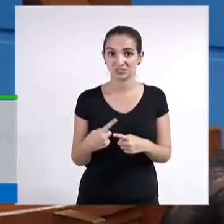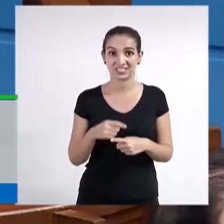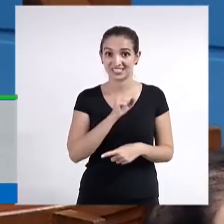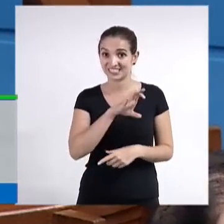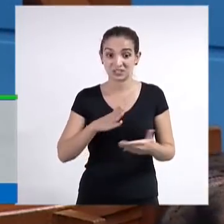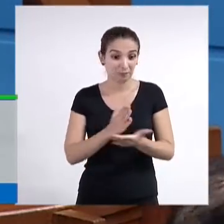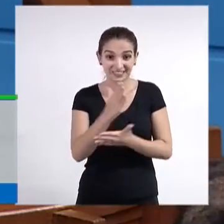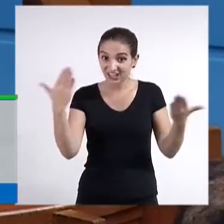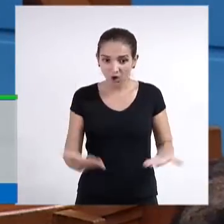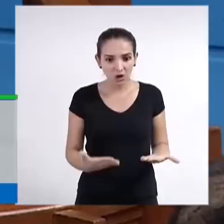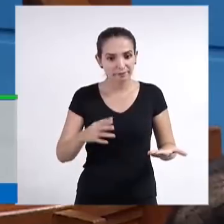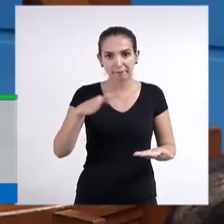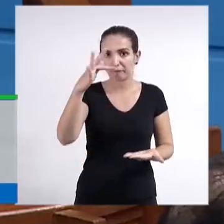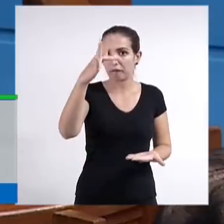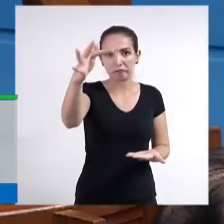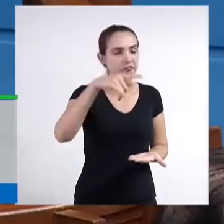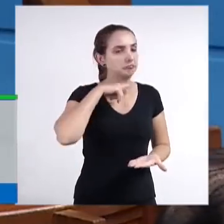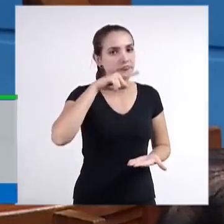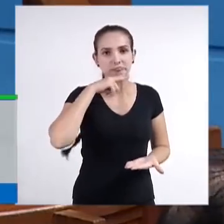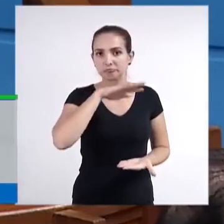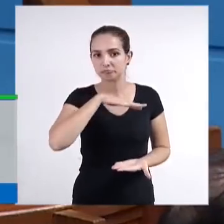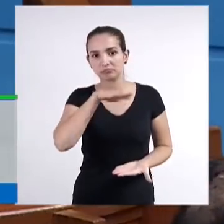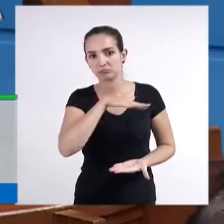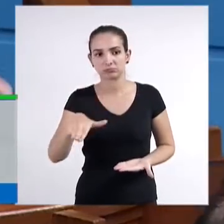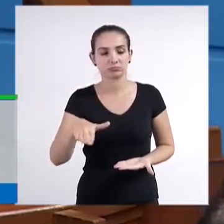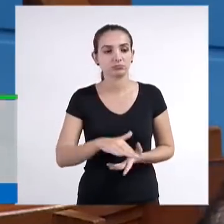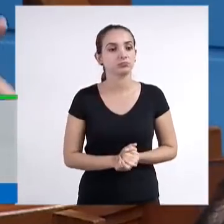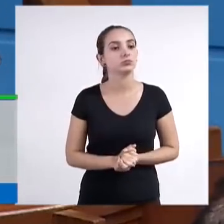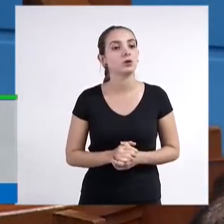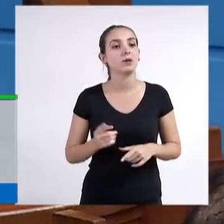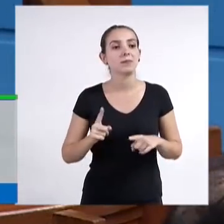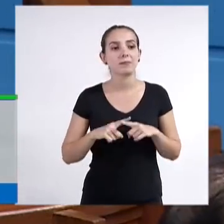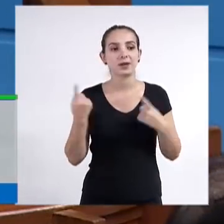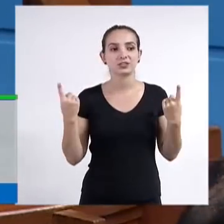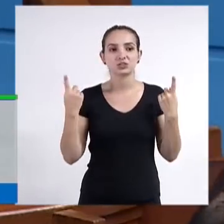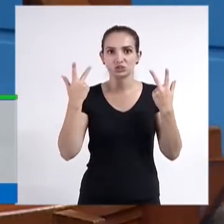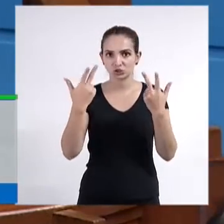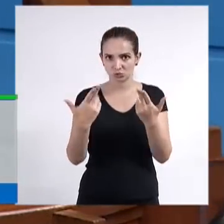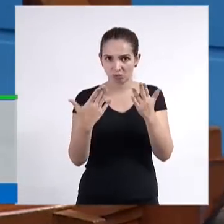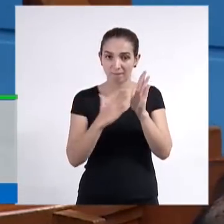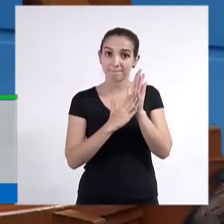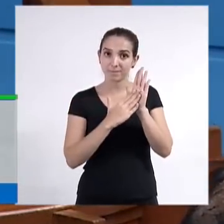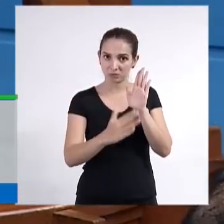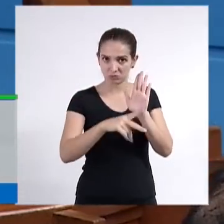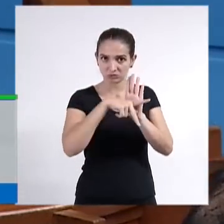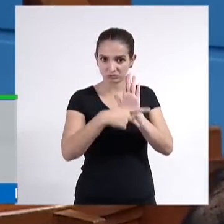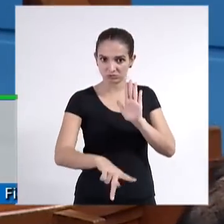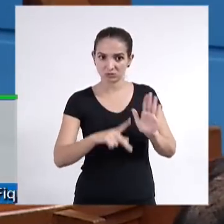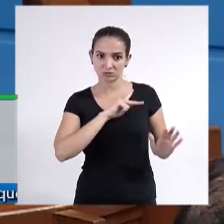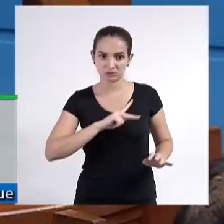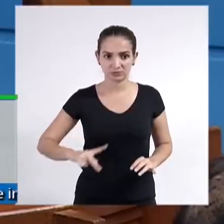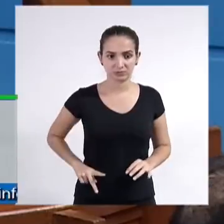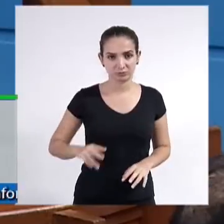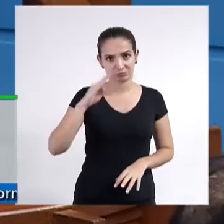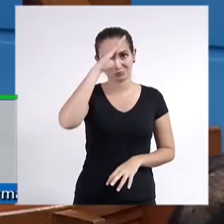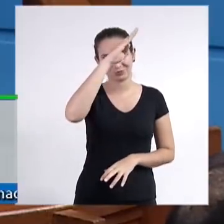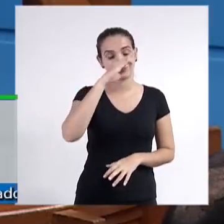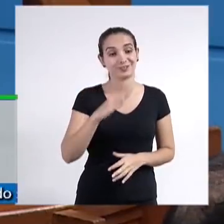nunca mais. Agora, se passar da forma como foi proposta pelo presidente ontem,